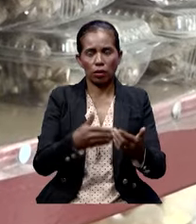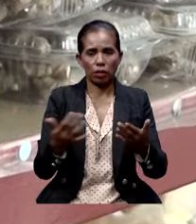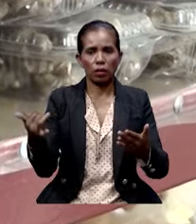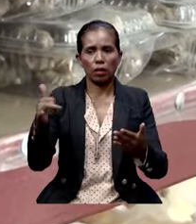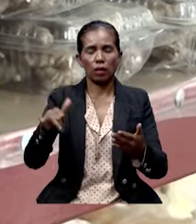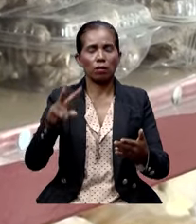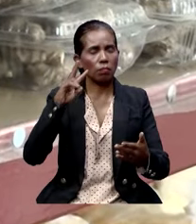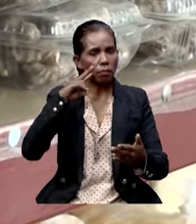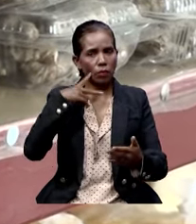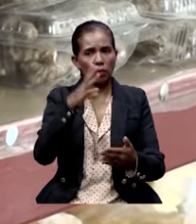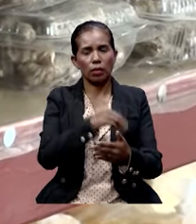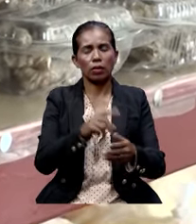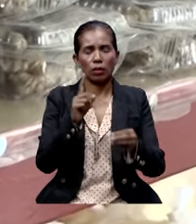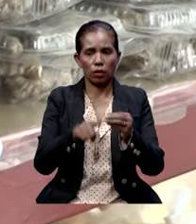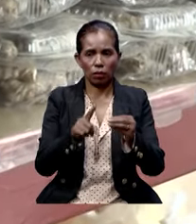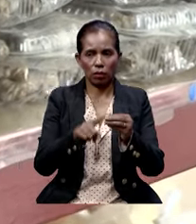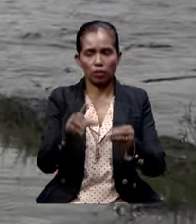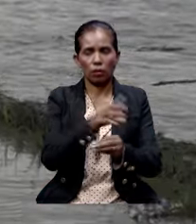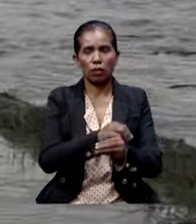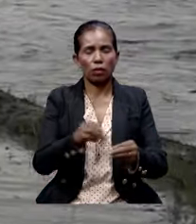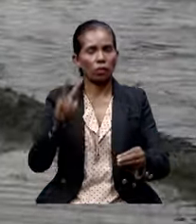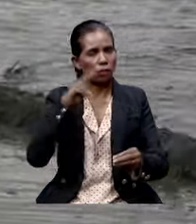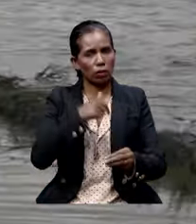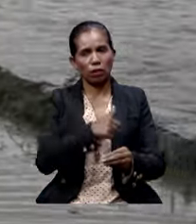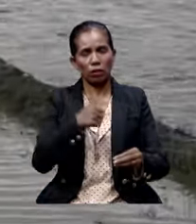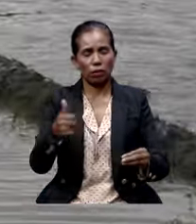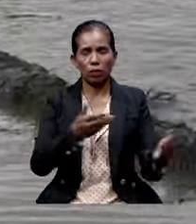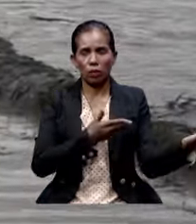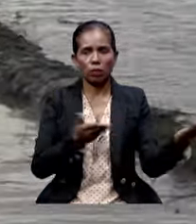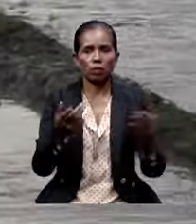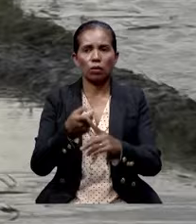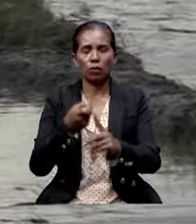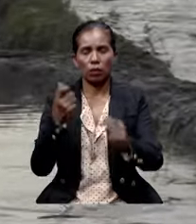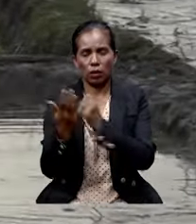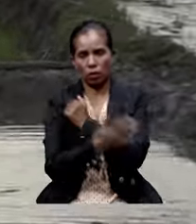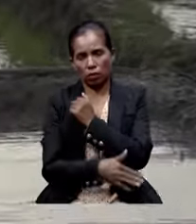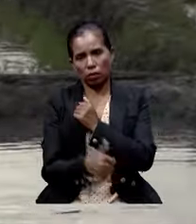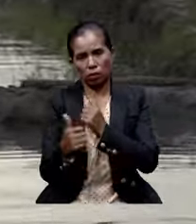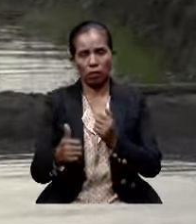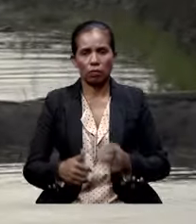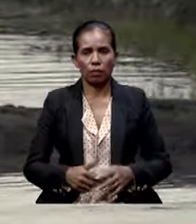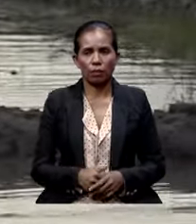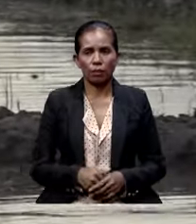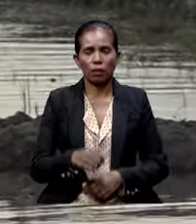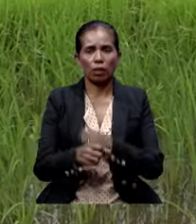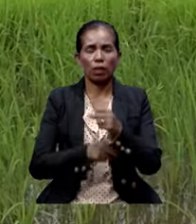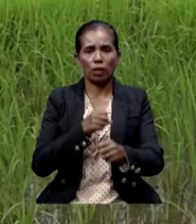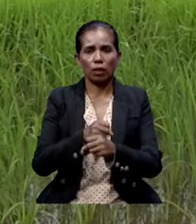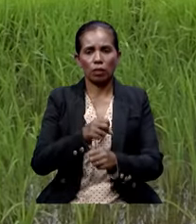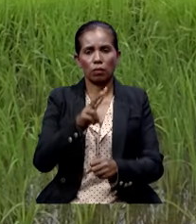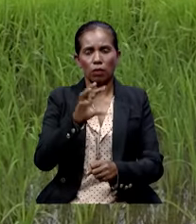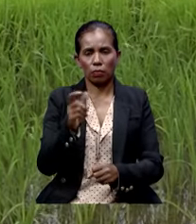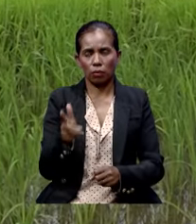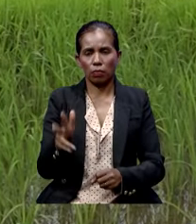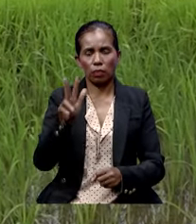siranesa morotahan, tomate no vegetal siraselo importa det husi relior. E a Tina Rihun Rua Onicentolo,